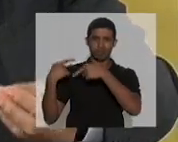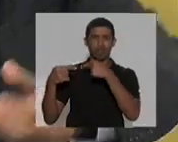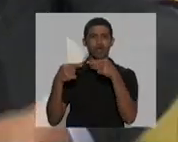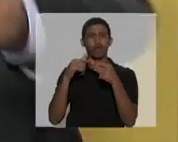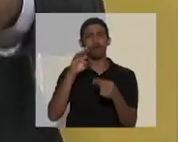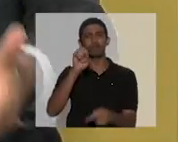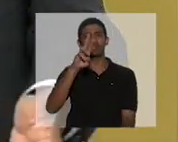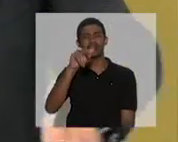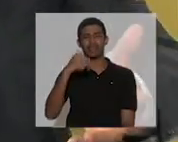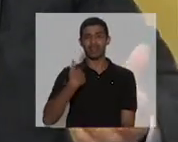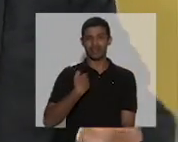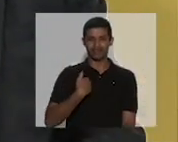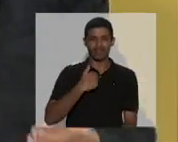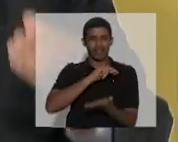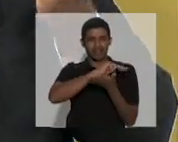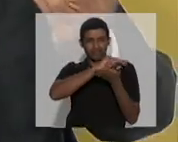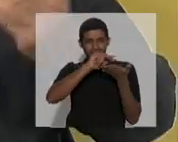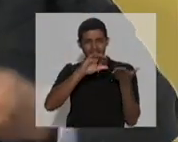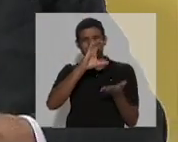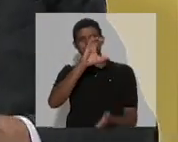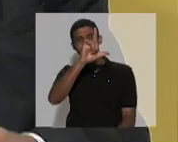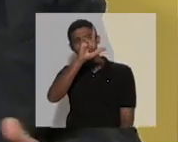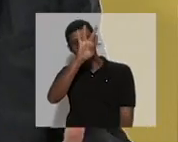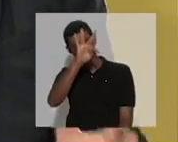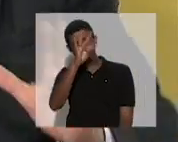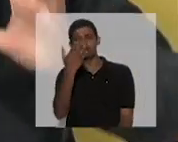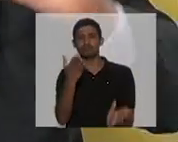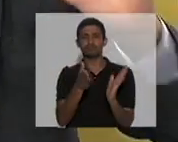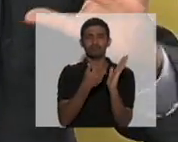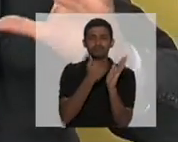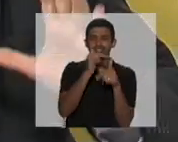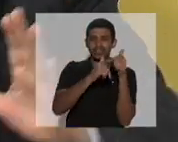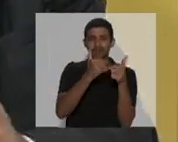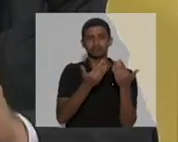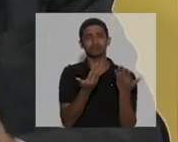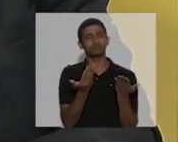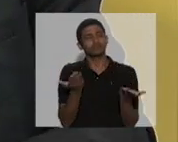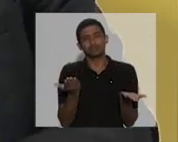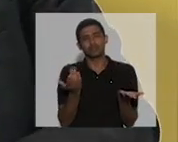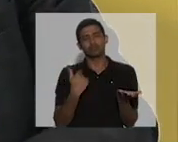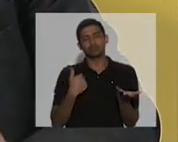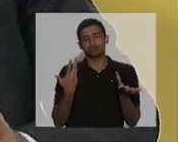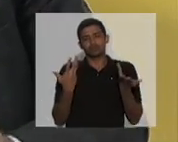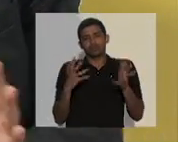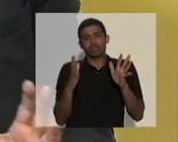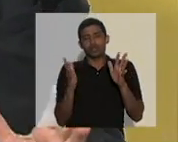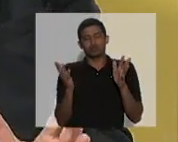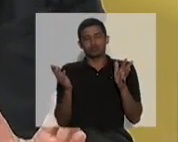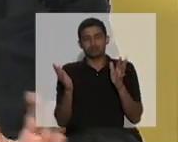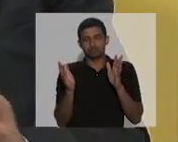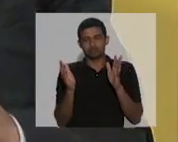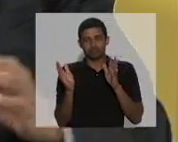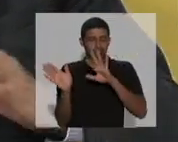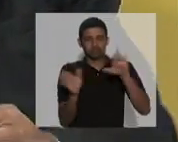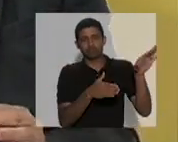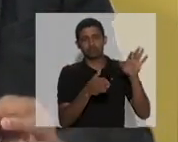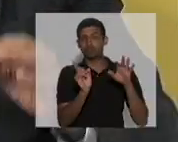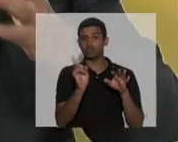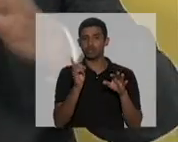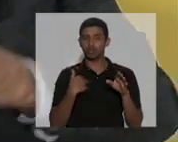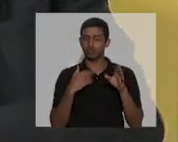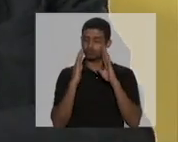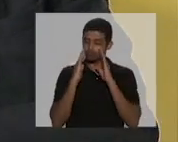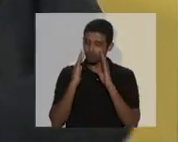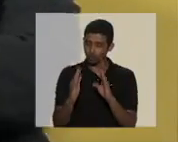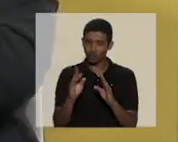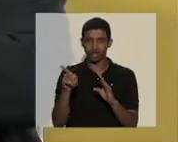da Era Vargas, a Previdência Social Pública. CLT. Então, eu não quero deixar passar a observação sobre a